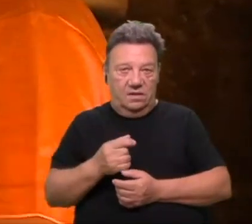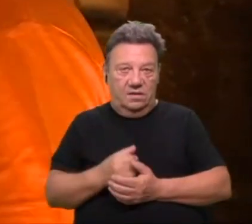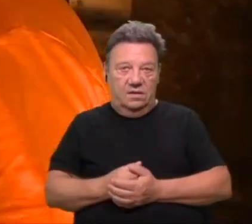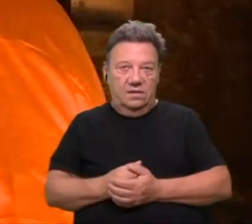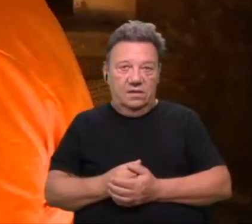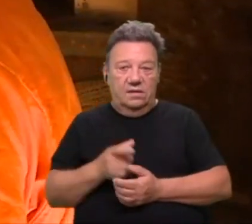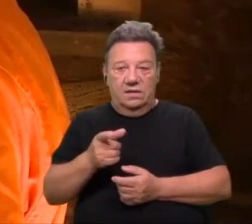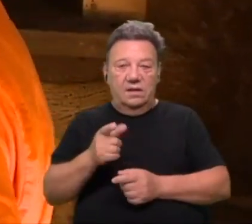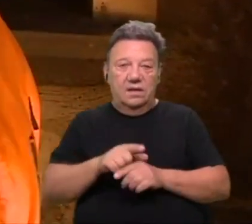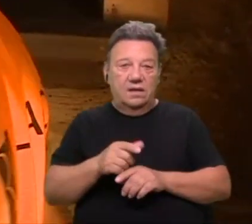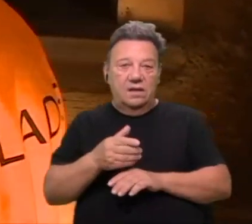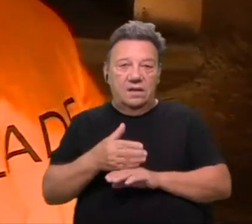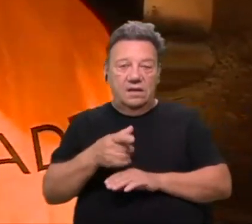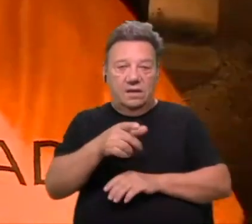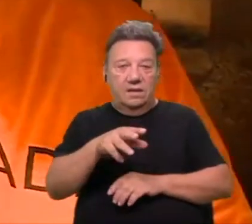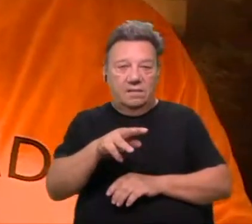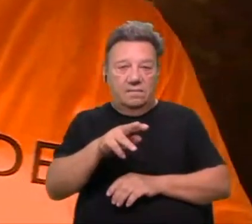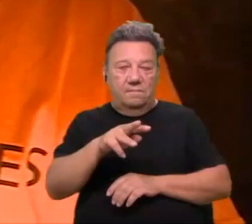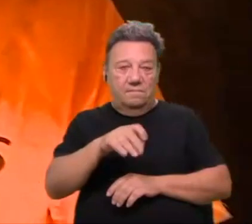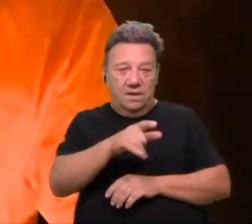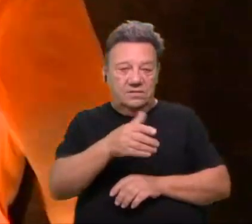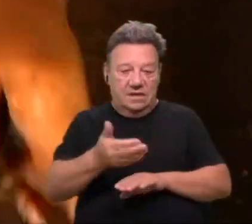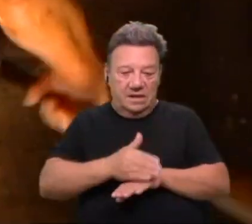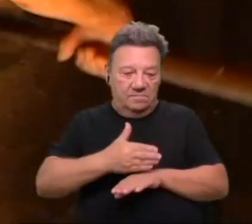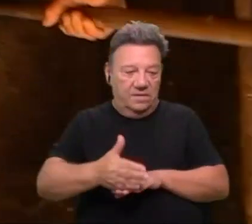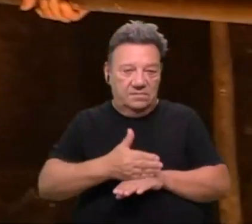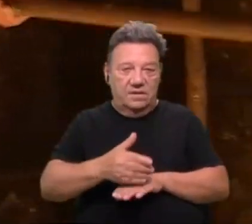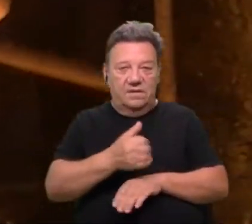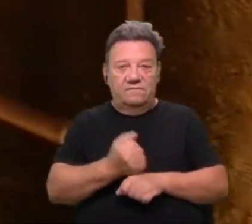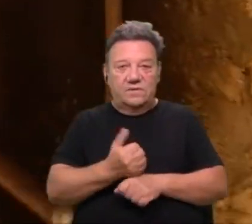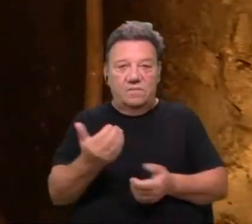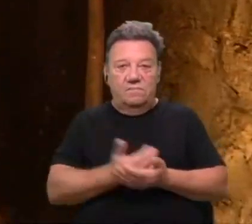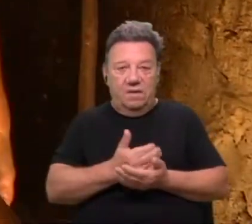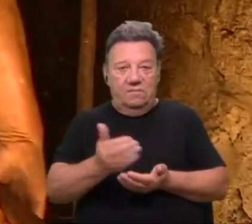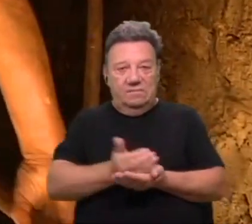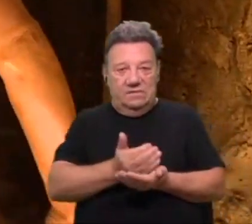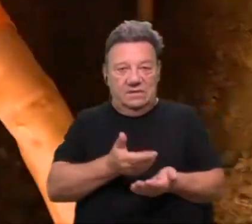foi a Márcia que estava rapariga para fazer um pão